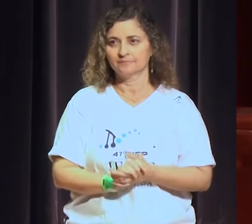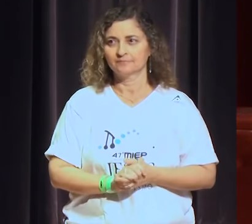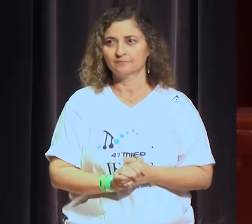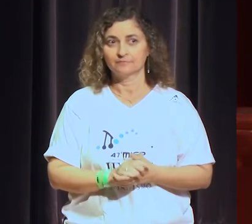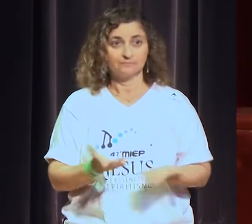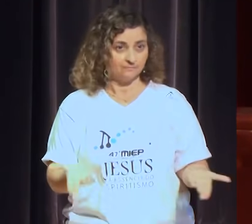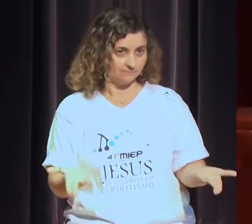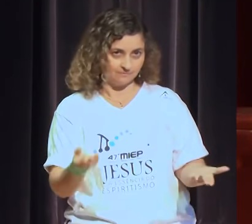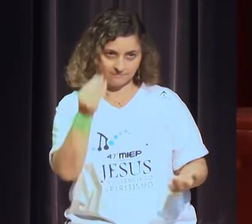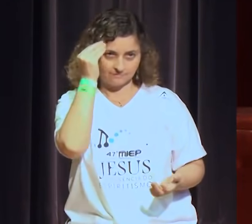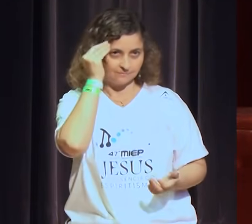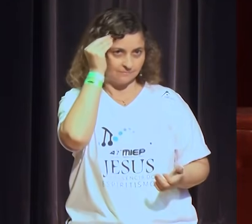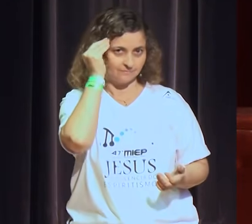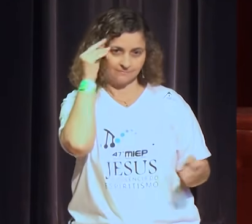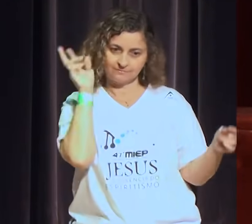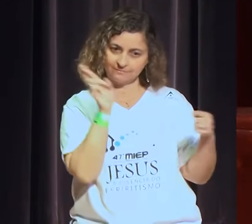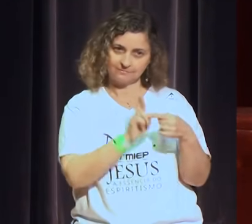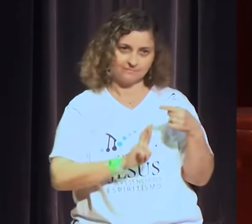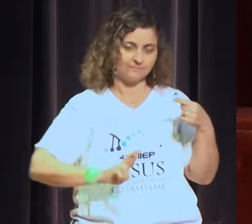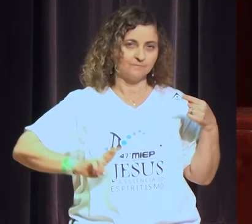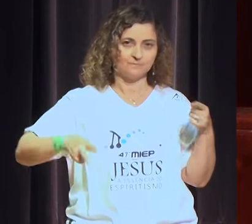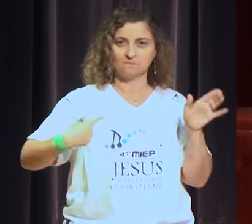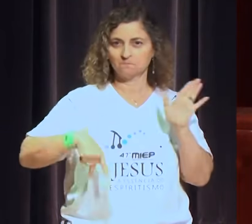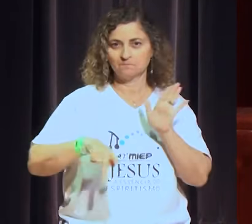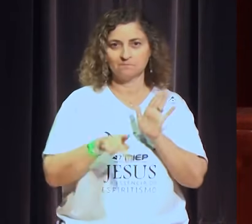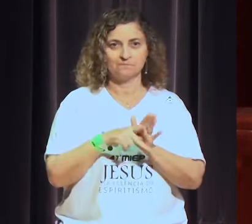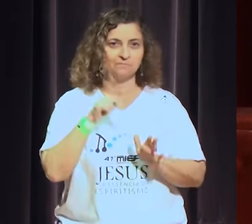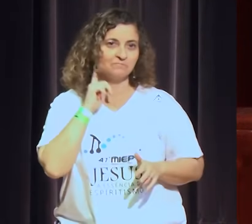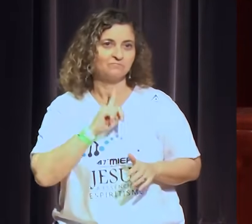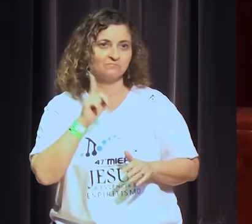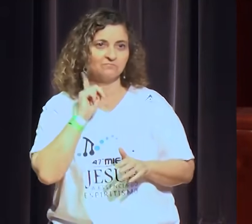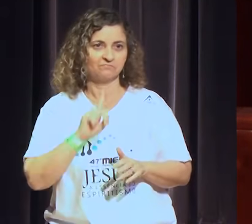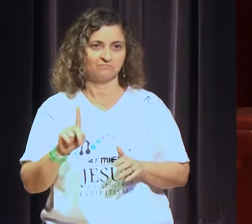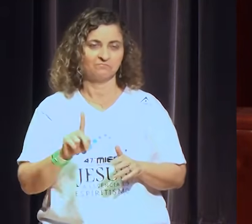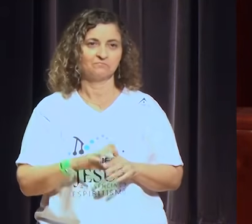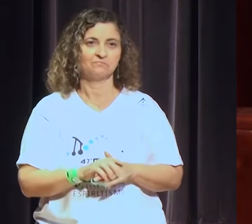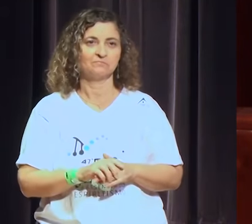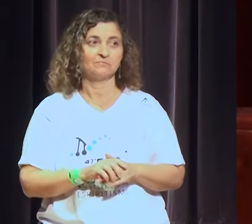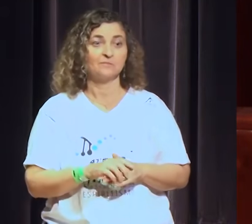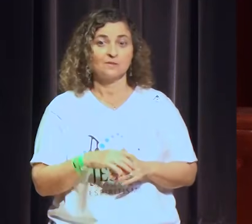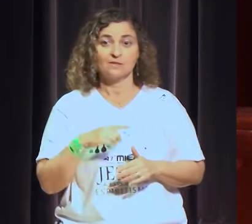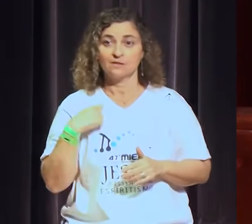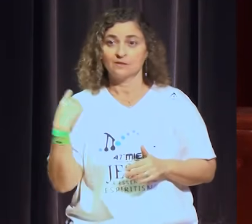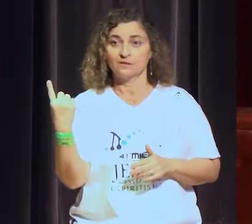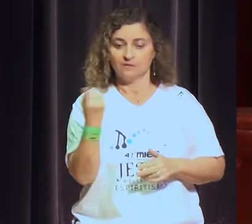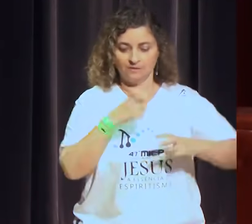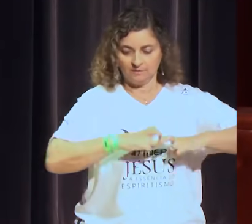queijo, nossa, acabou. É a experiência religiosa do mineiro.